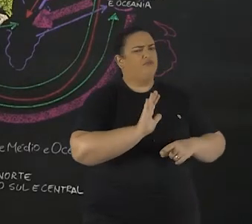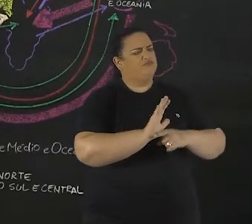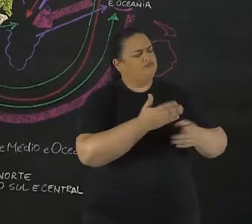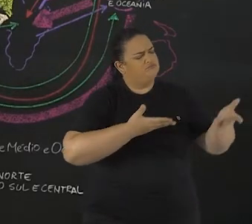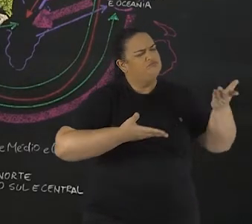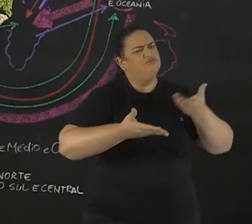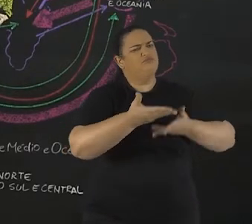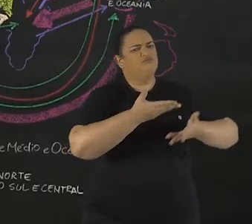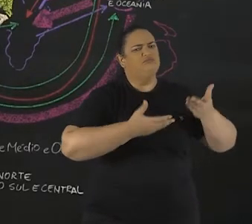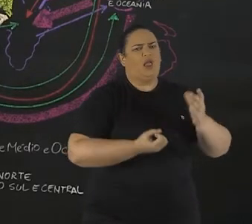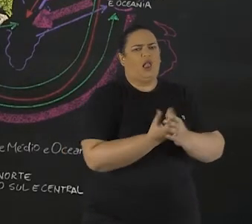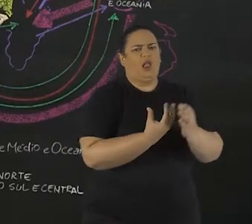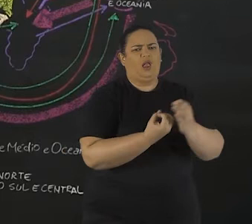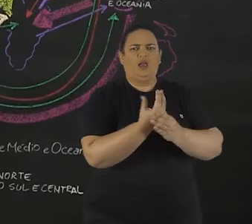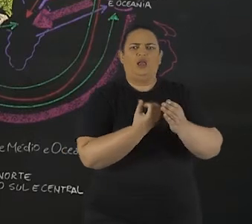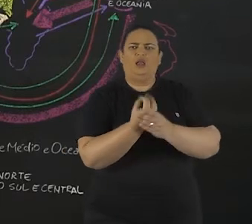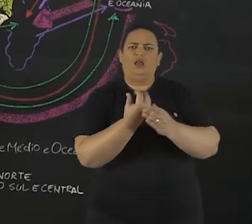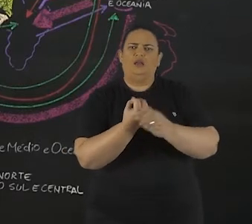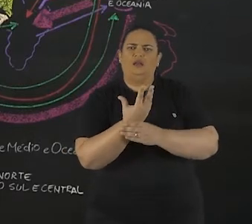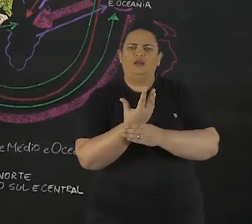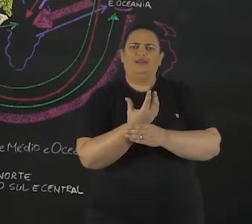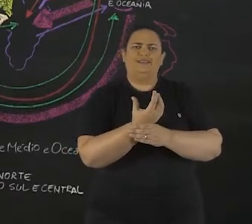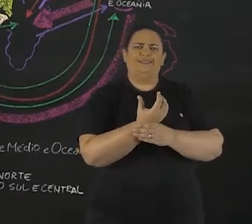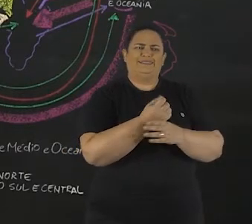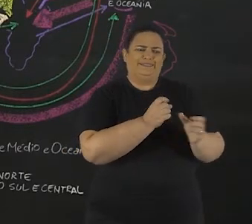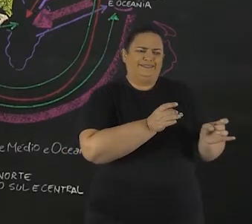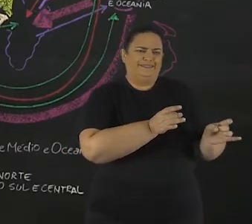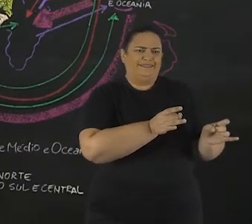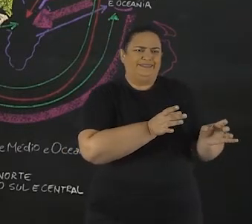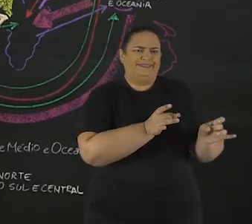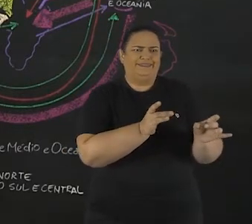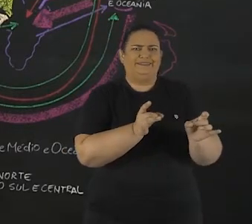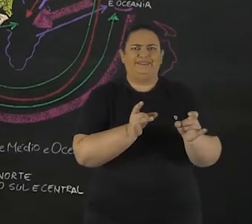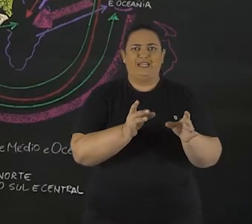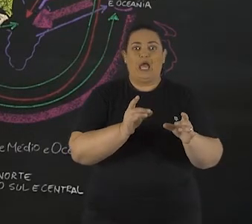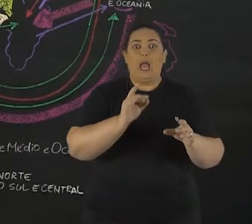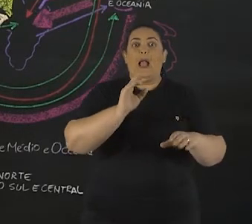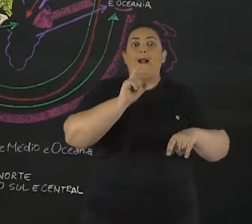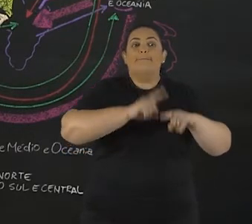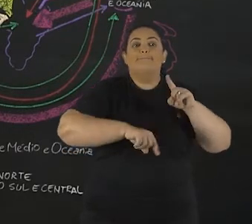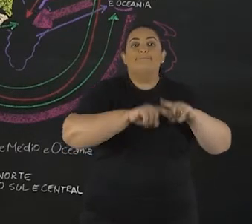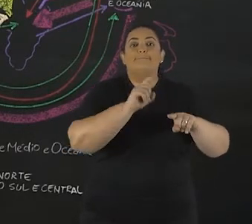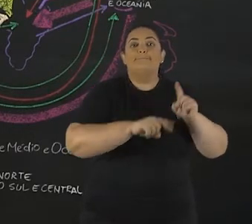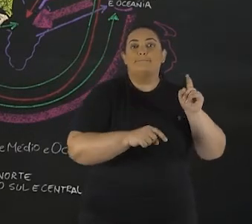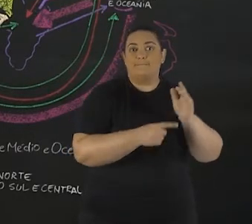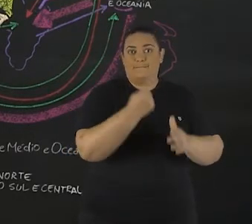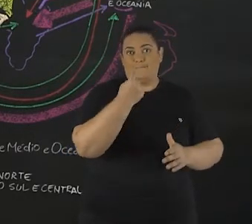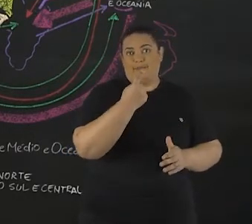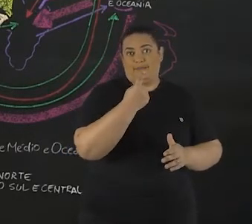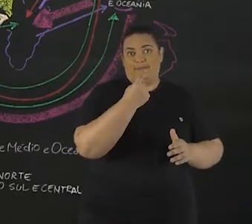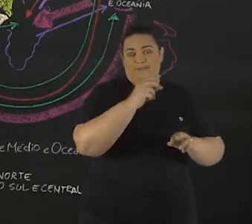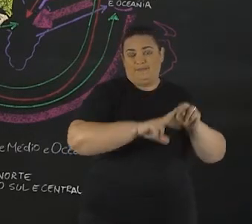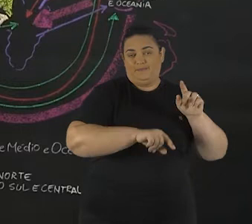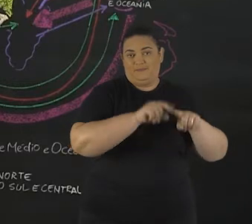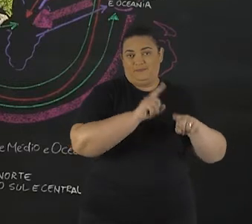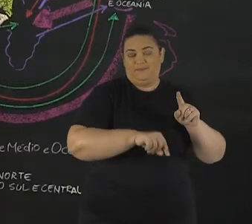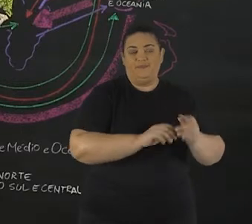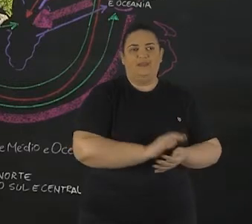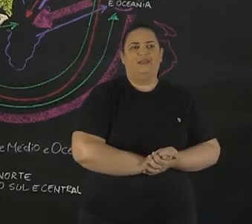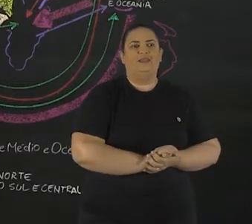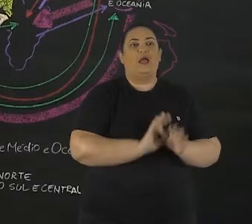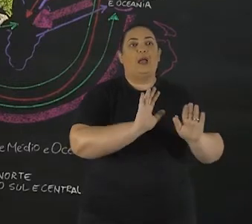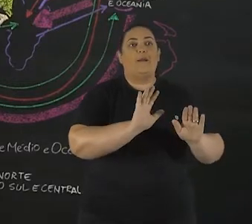aí a produtividade, vai ter a quantidade de exportação de matéria primária? Sim, mas a situação dentro do comércio e